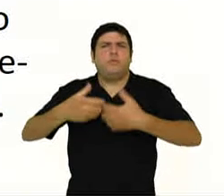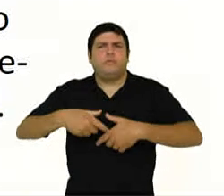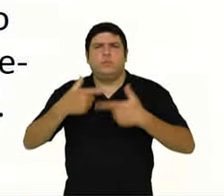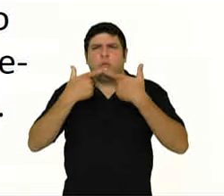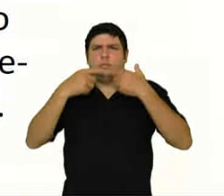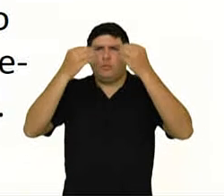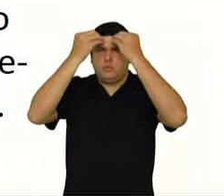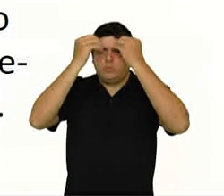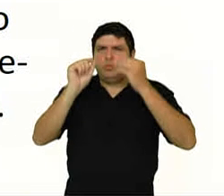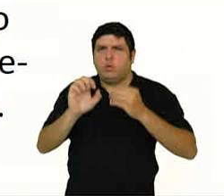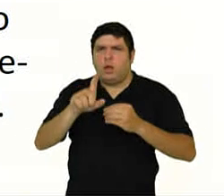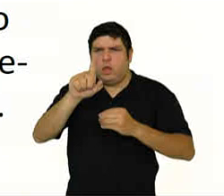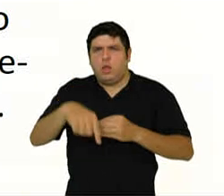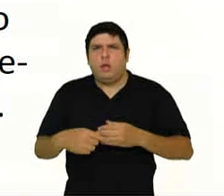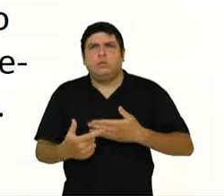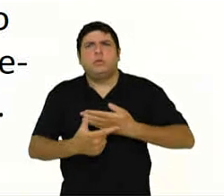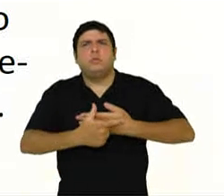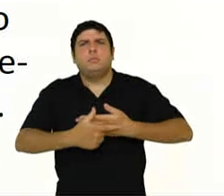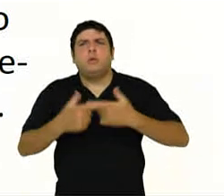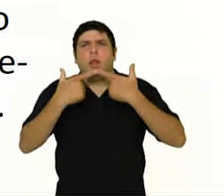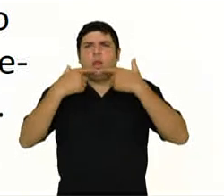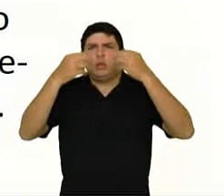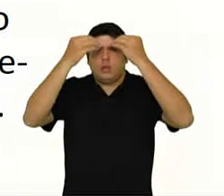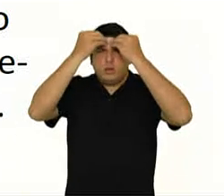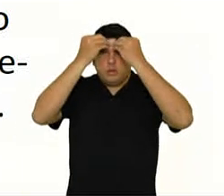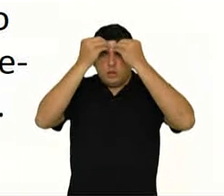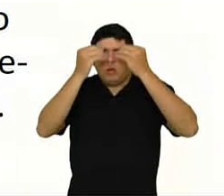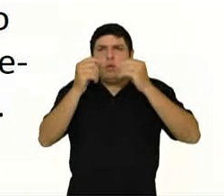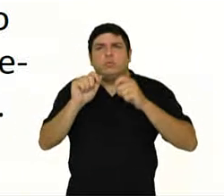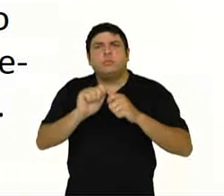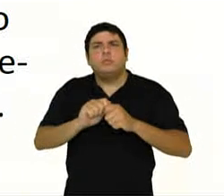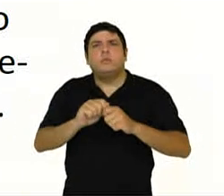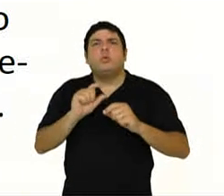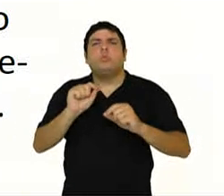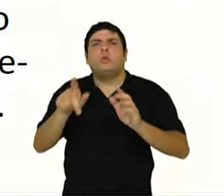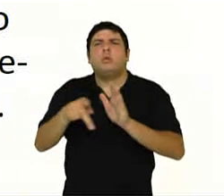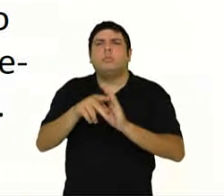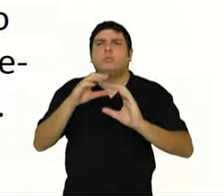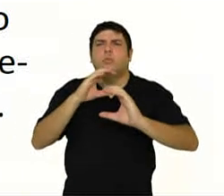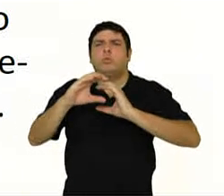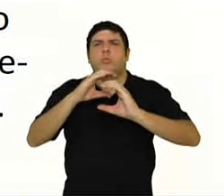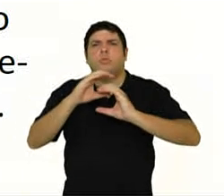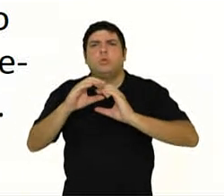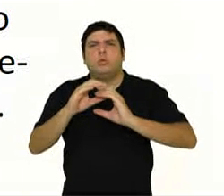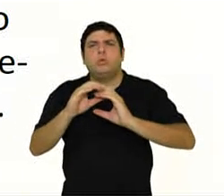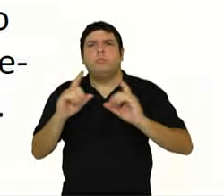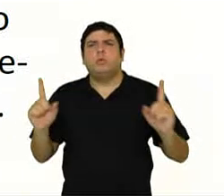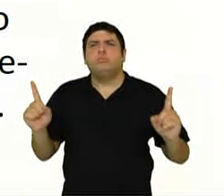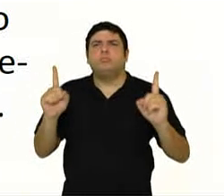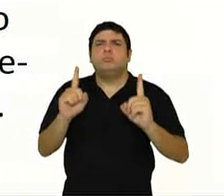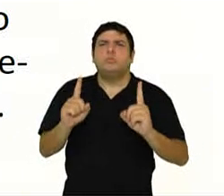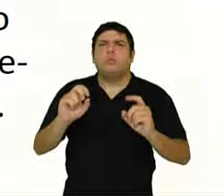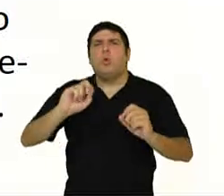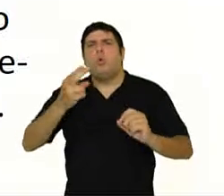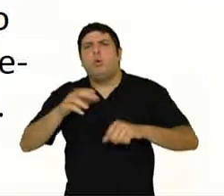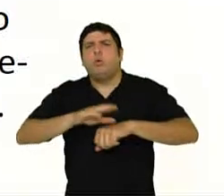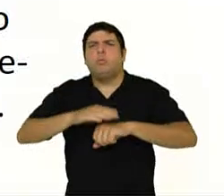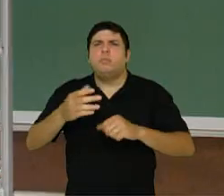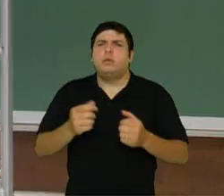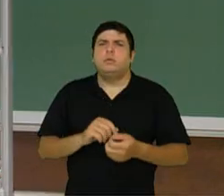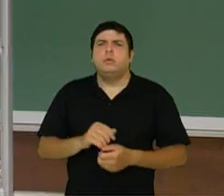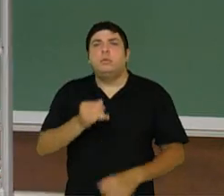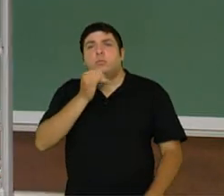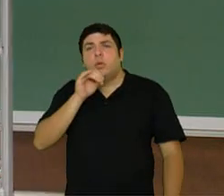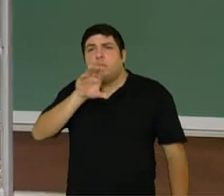respeito aos papéis que a linguagem cumpre enquanto instrumentos de comunicação entre dois ou mais indivíduos. Ou seja, eu falo, você